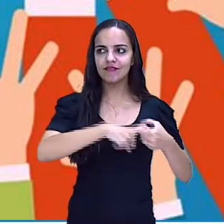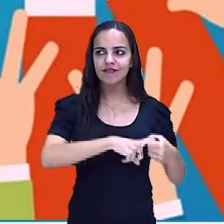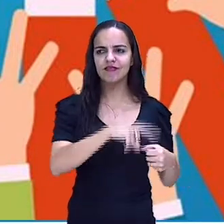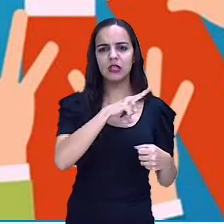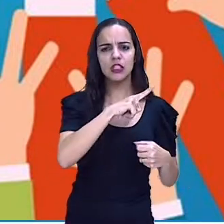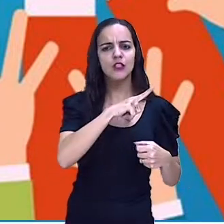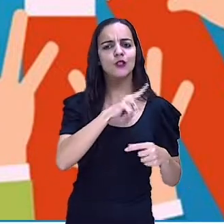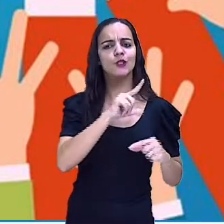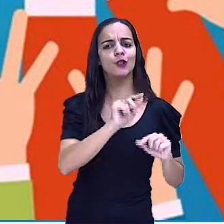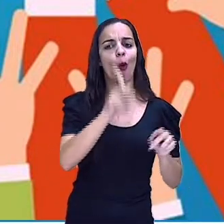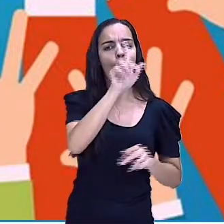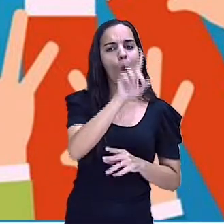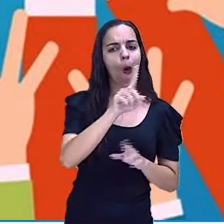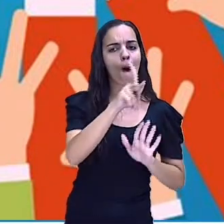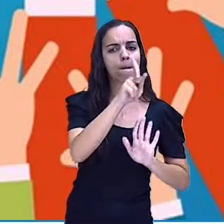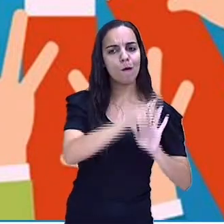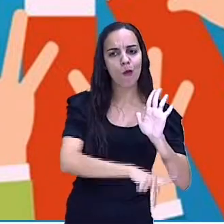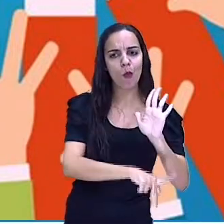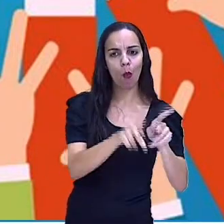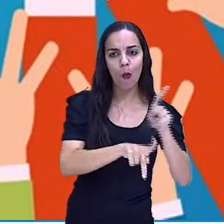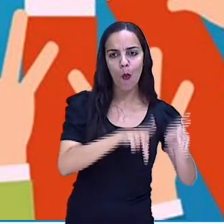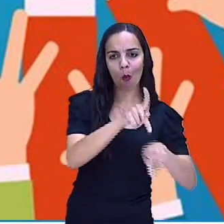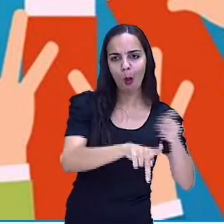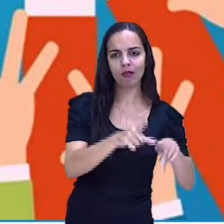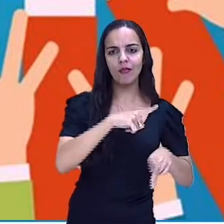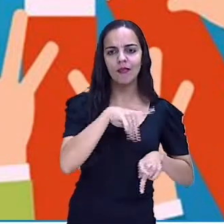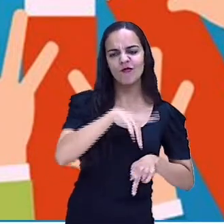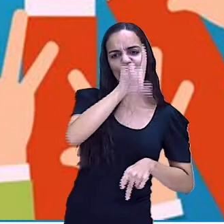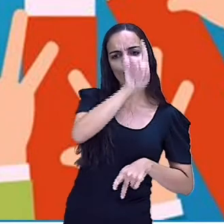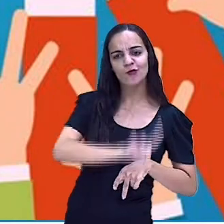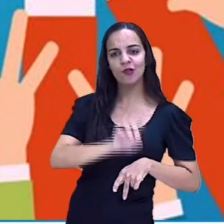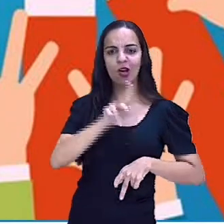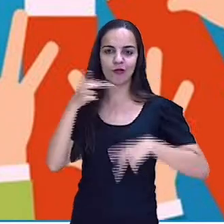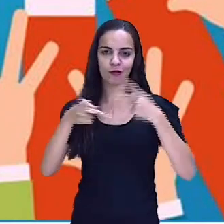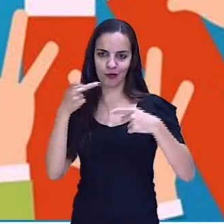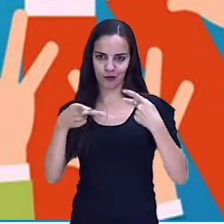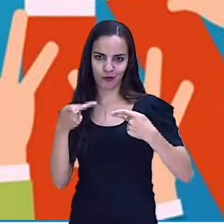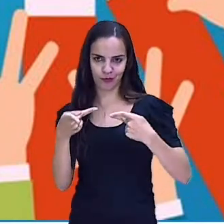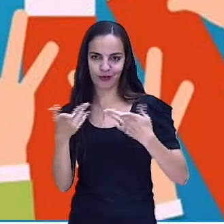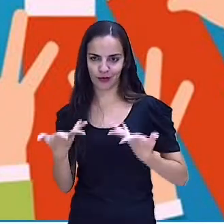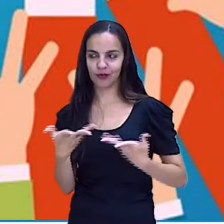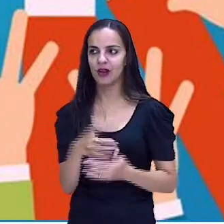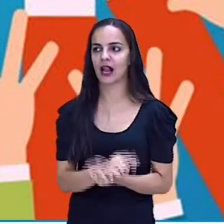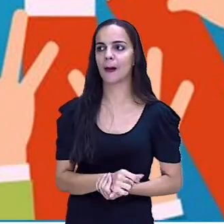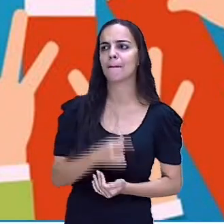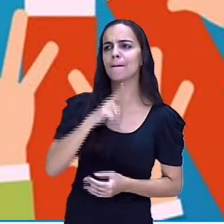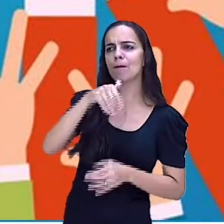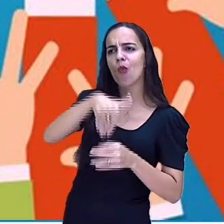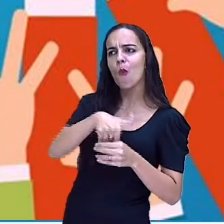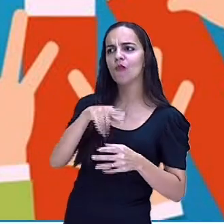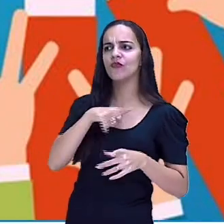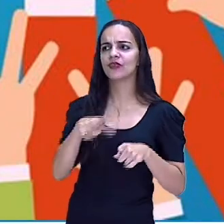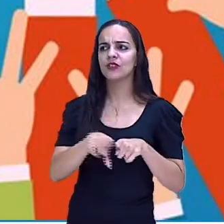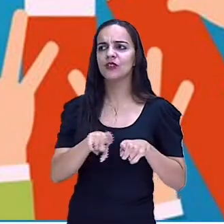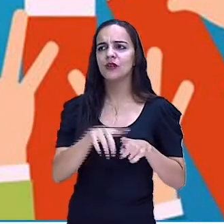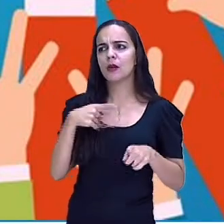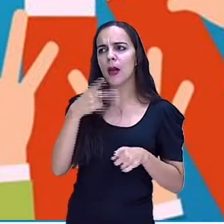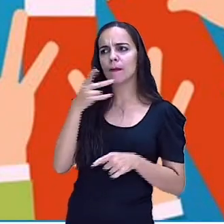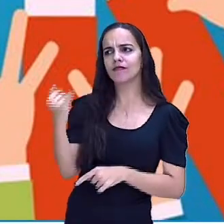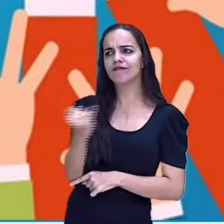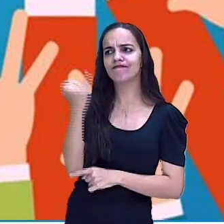suas liberdades fundamentais, está vivendo sob uma ditadura. Importante ressaltar que